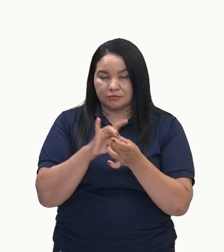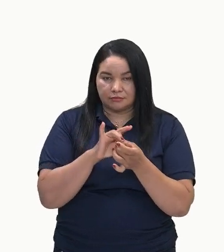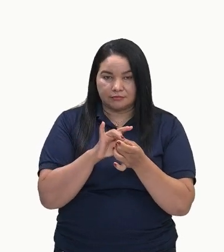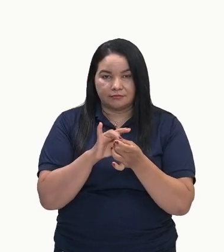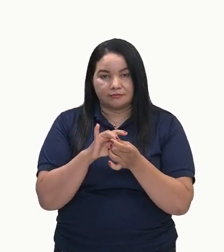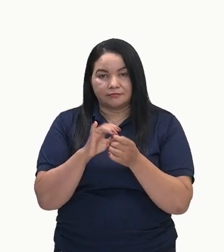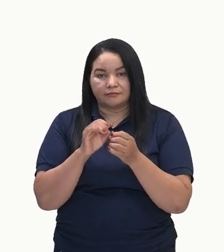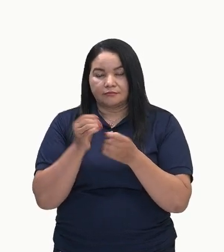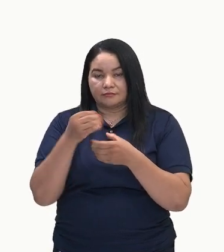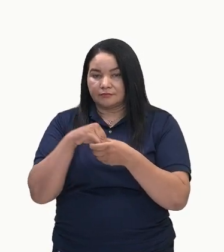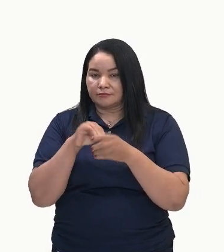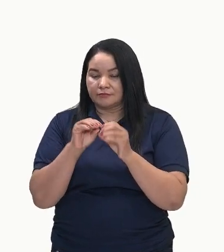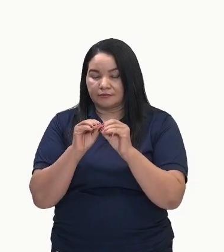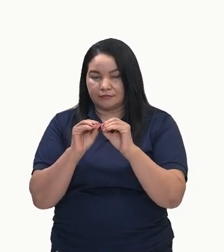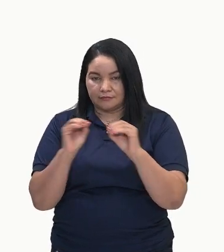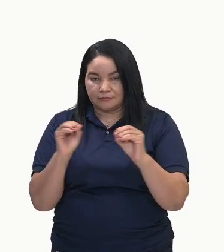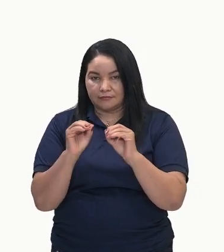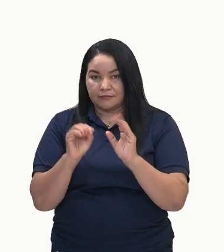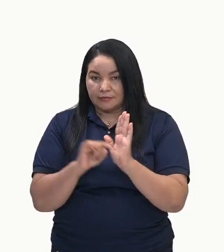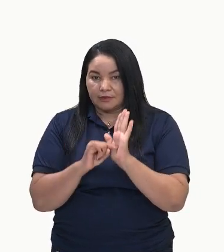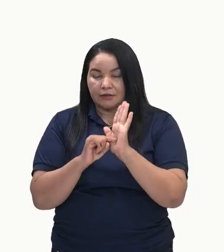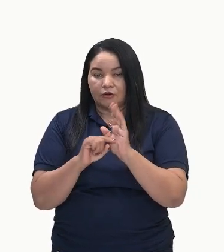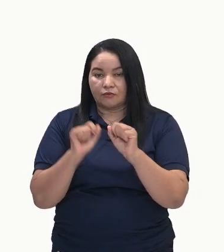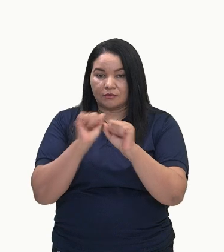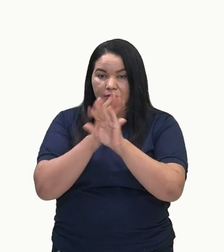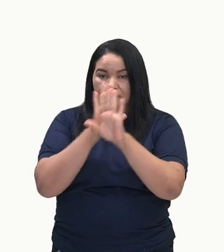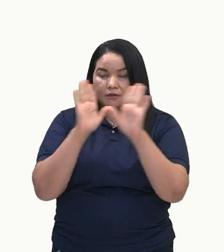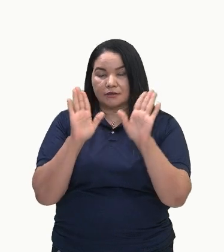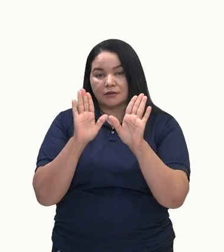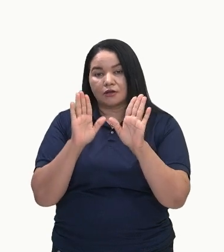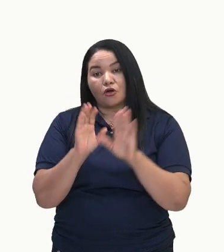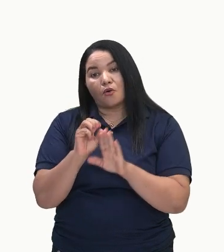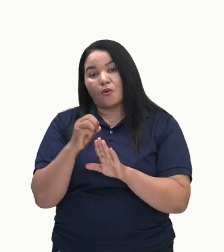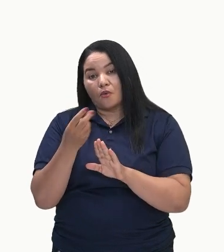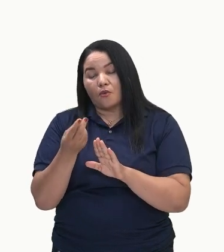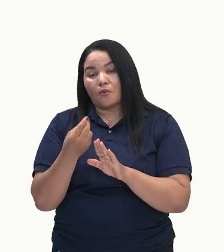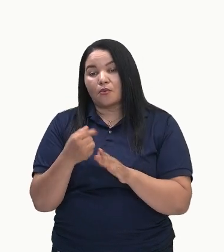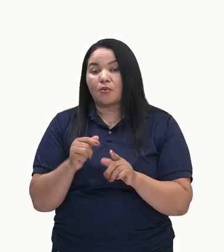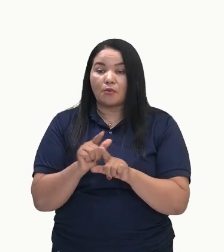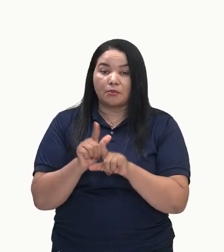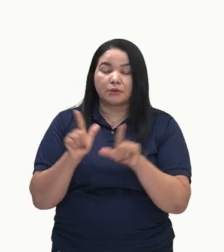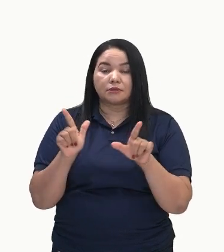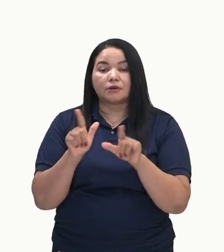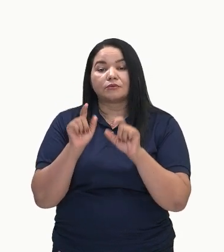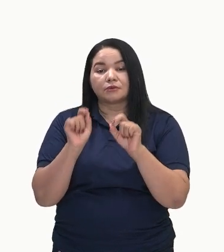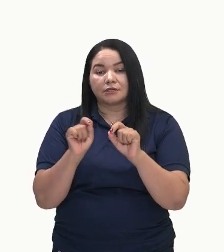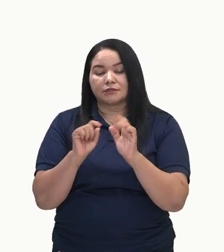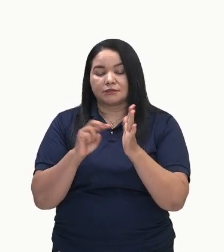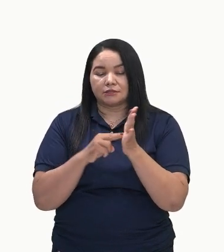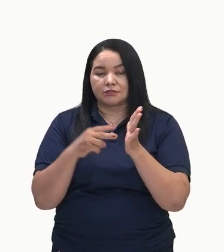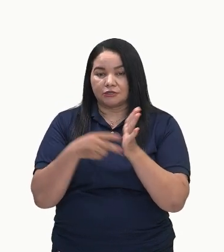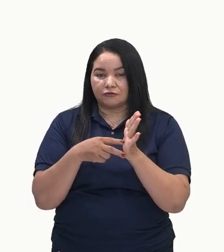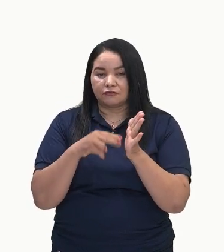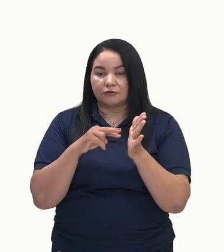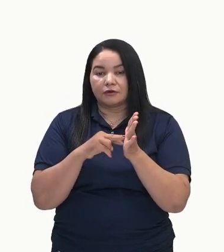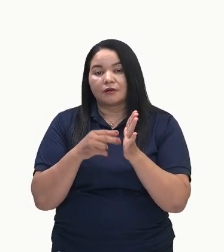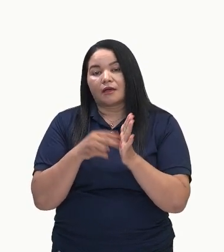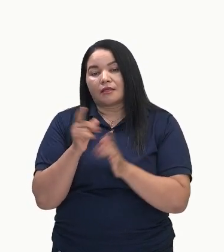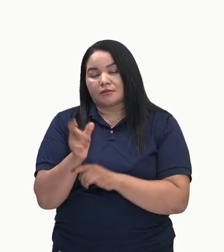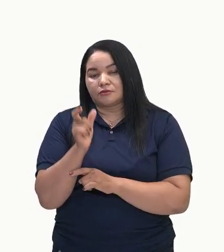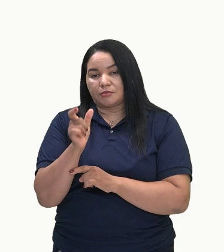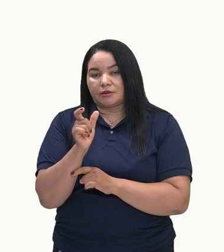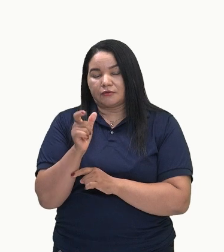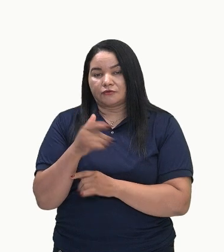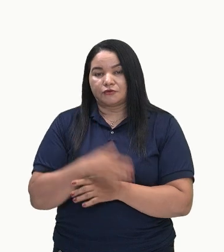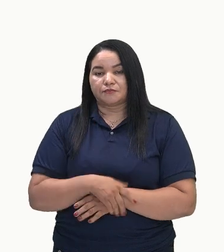inseridos, tá? Ajudando a clarear ou então ampliar, né, o significado das palavras que eles modificam,